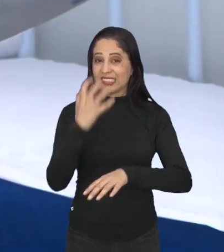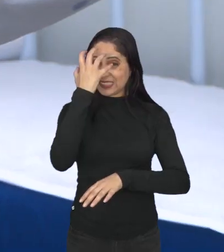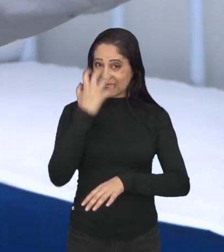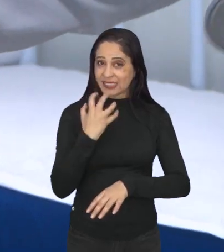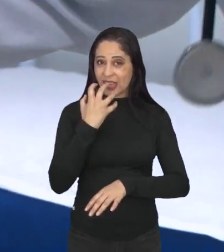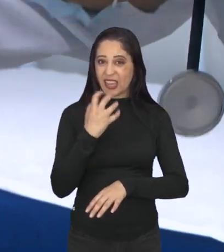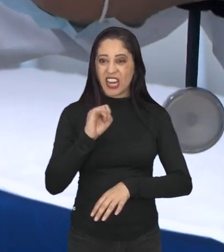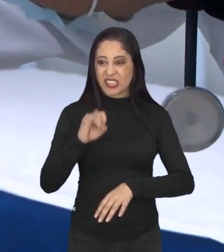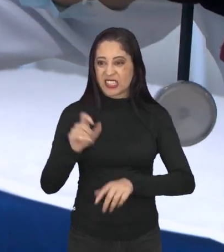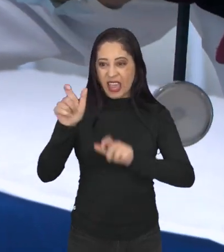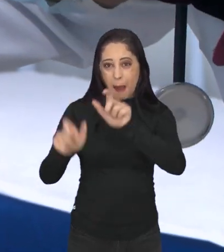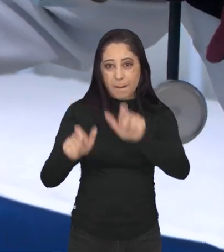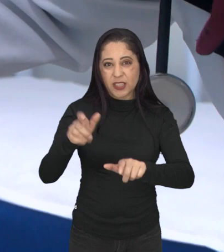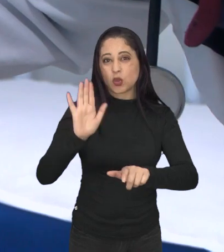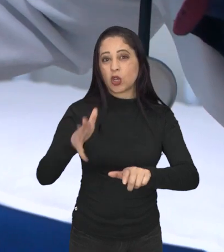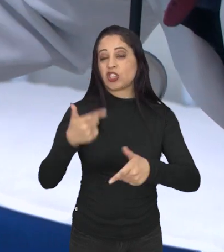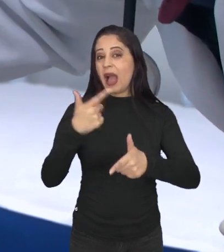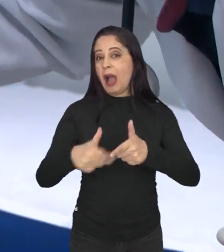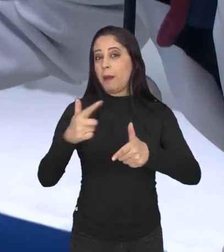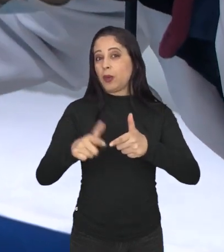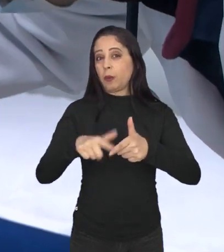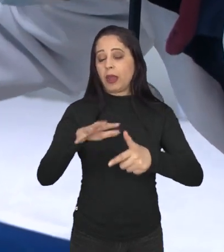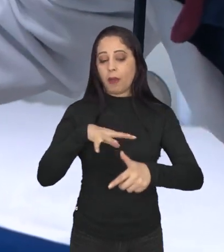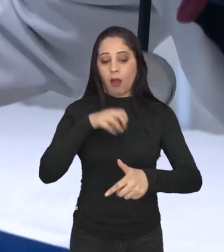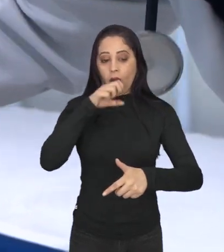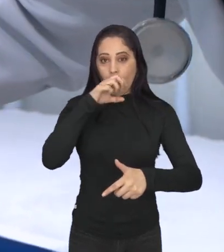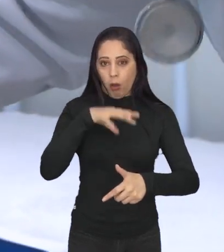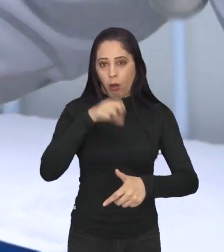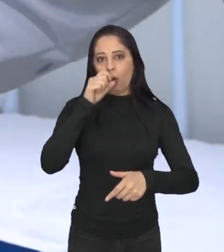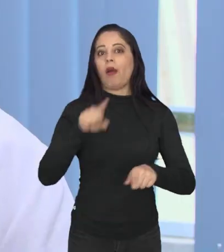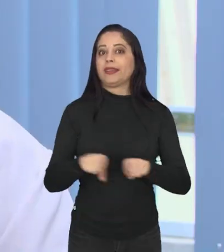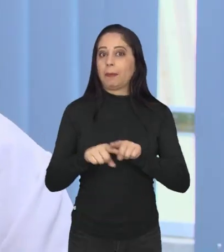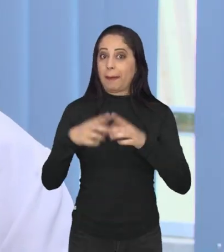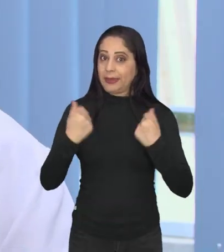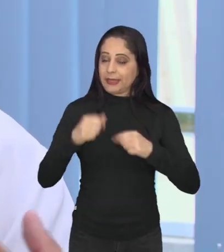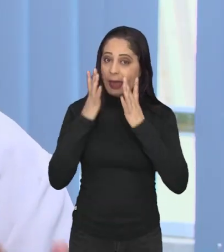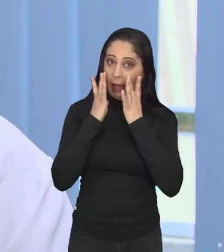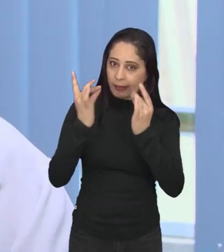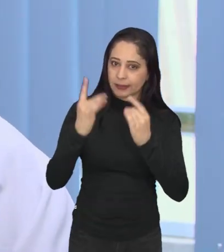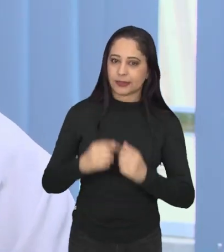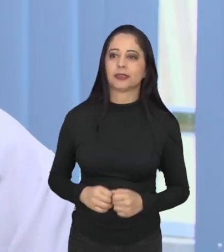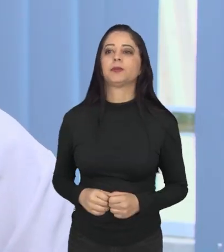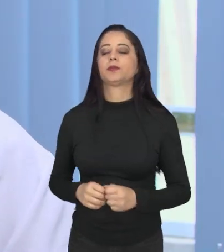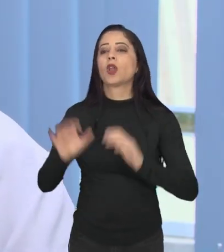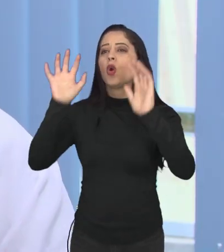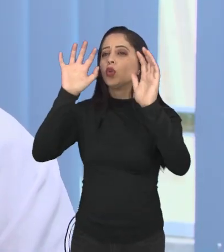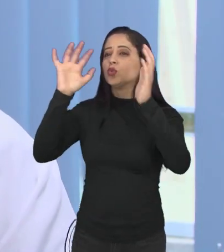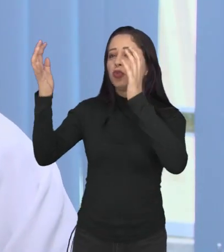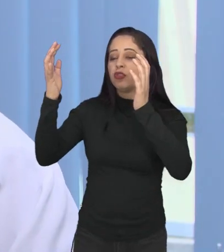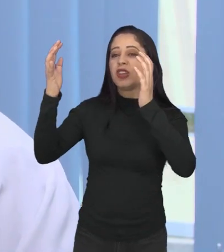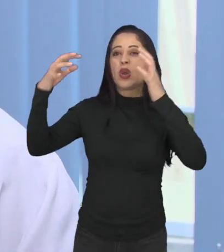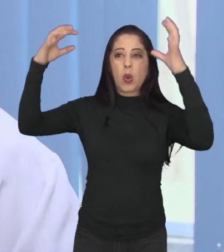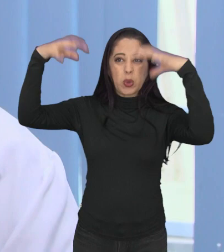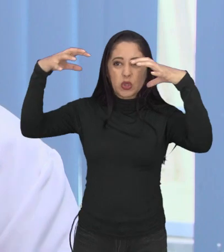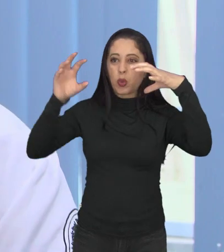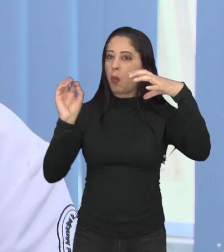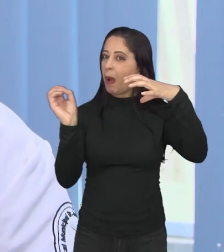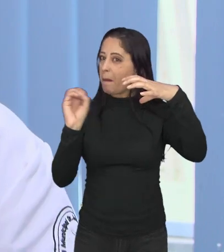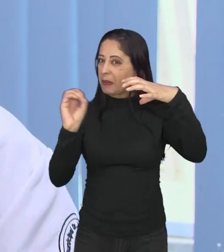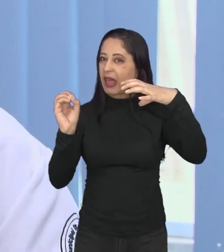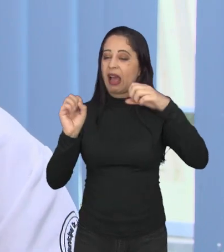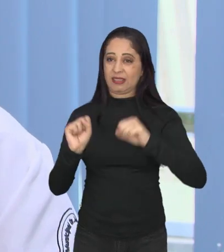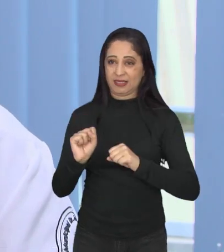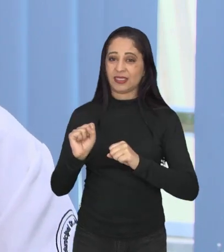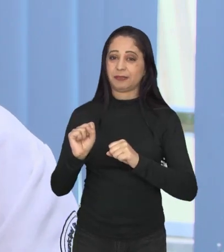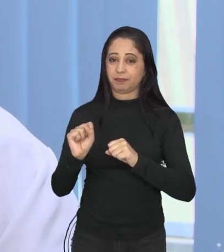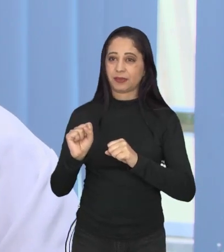e para quem já tem problemas respiratórios atenção redobrada frio a gente tem o tempo mais seco Então a gente